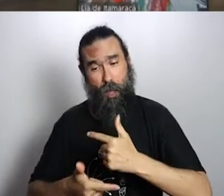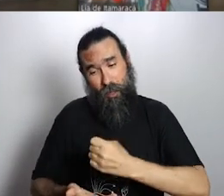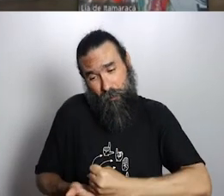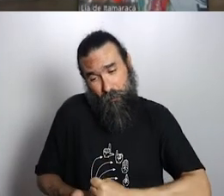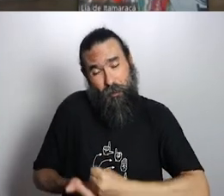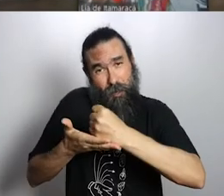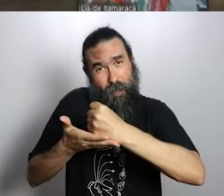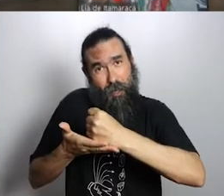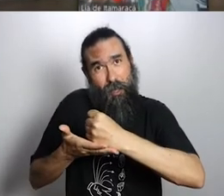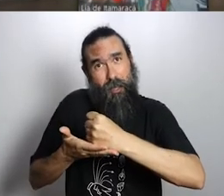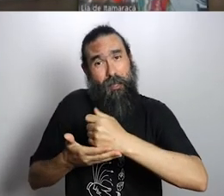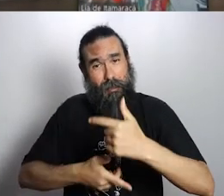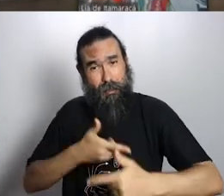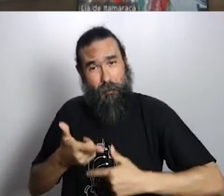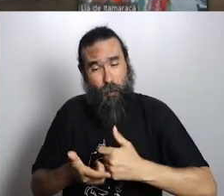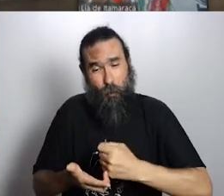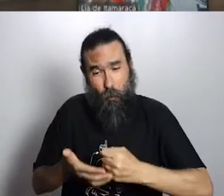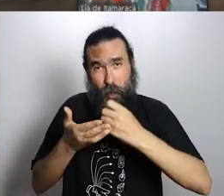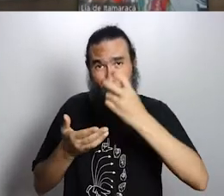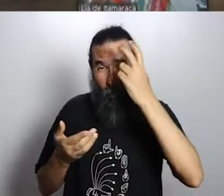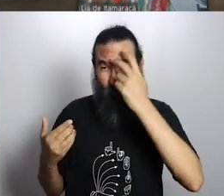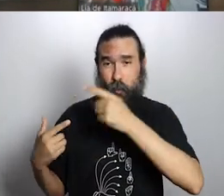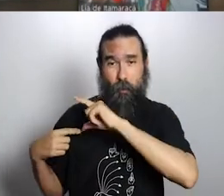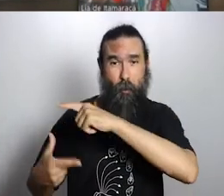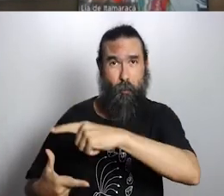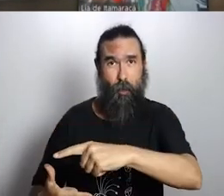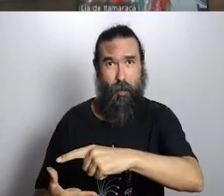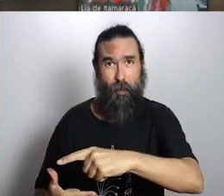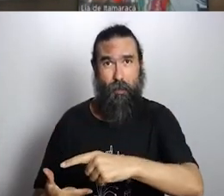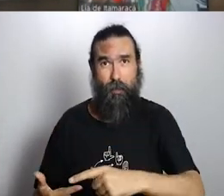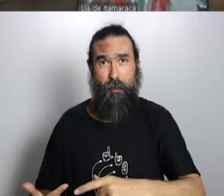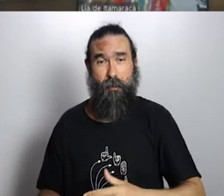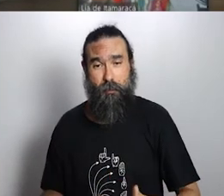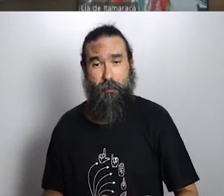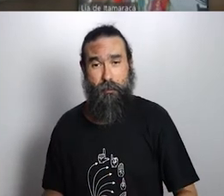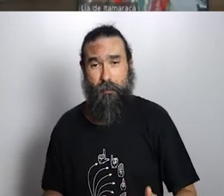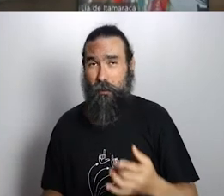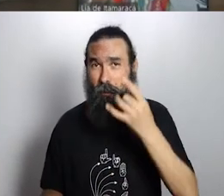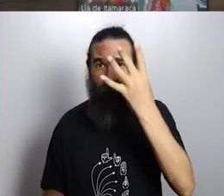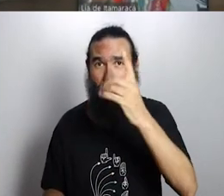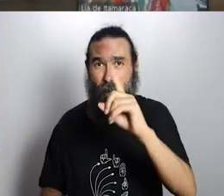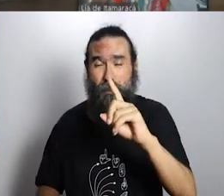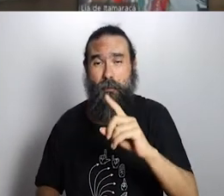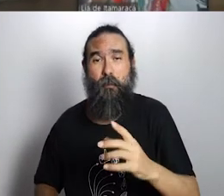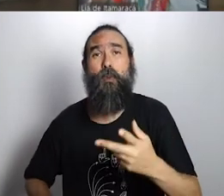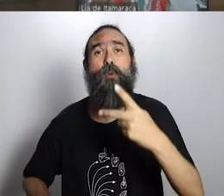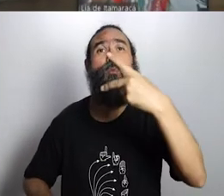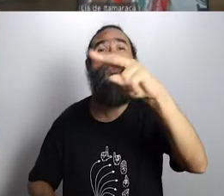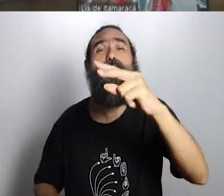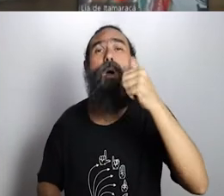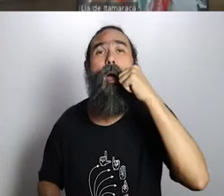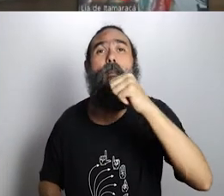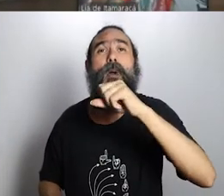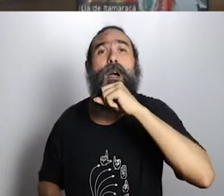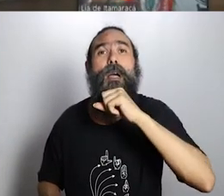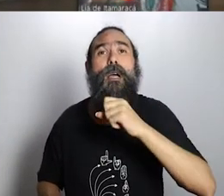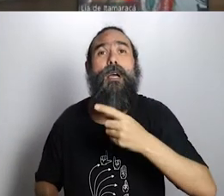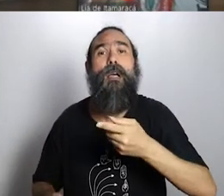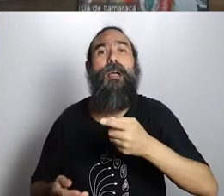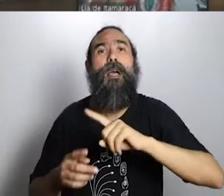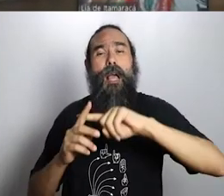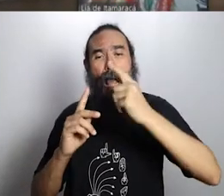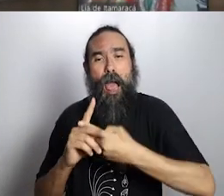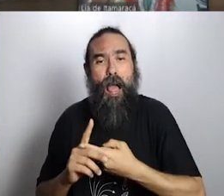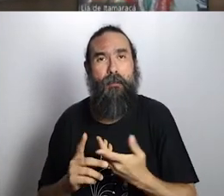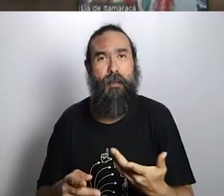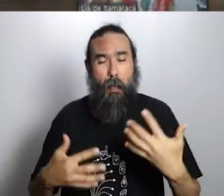um prefeito, que pessoa que você, a sua mãe, rezou muito na mãe dele quando estava grávida, quando ele pariu,